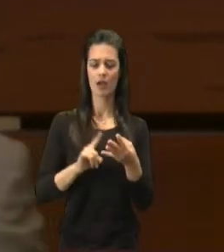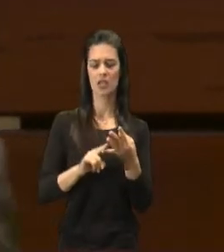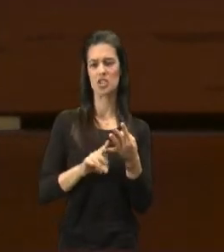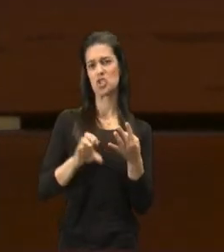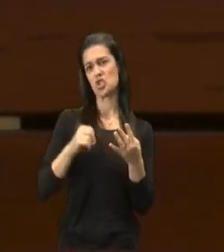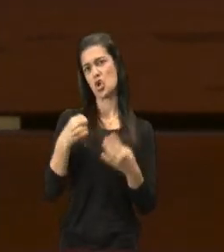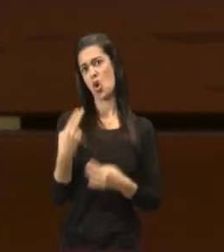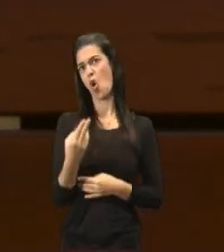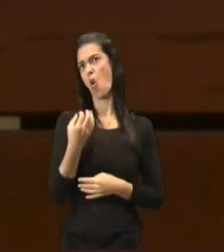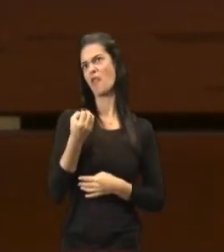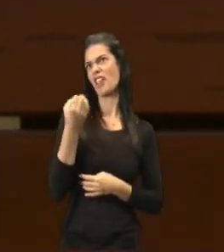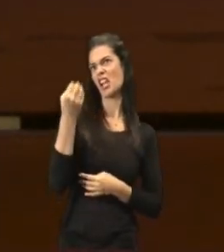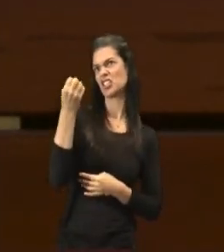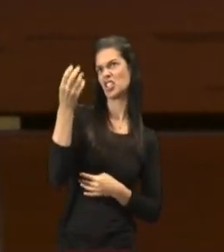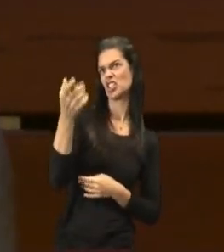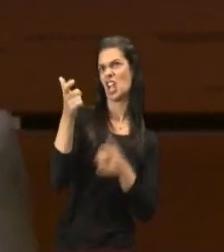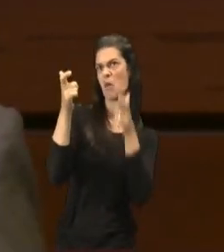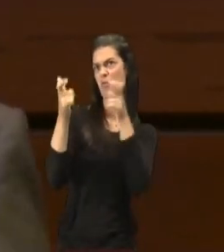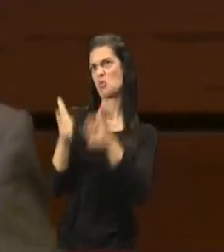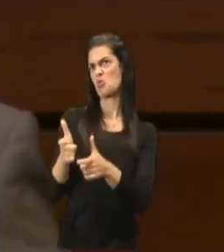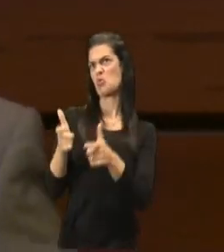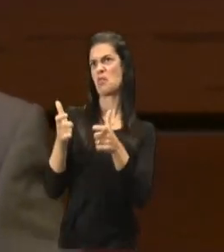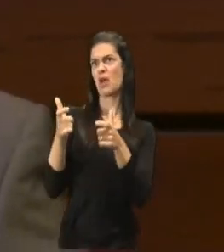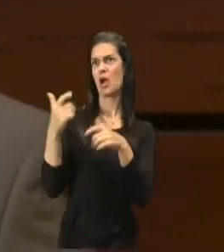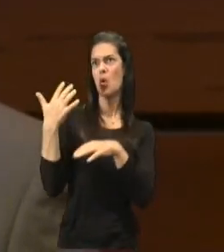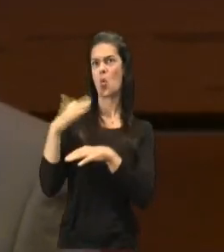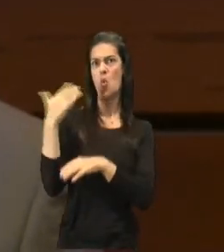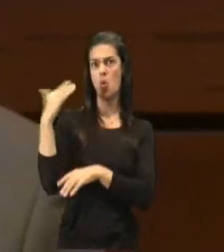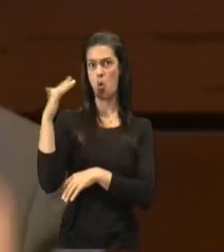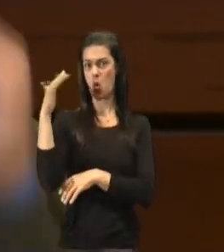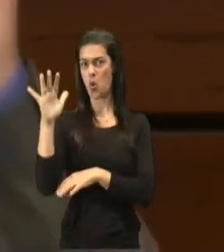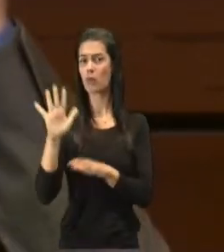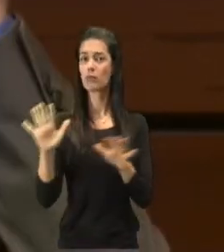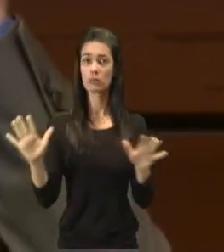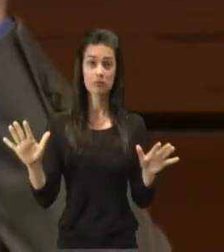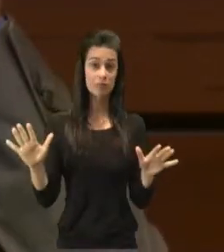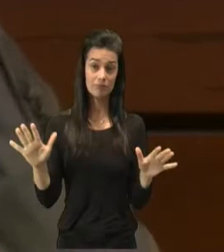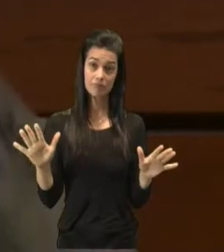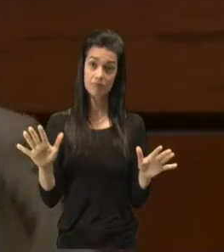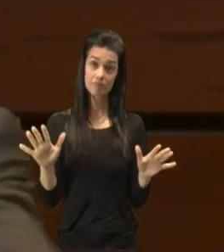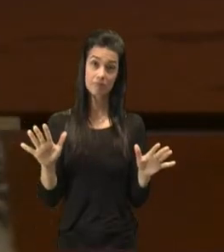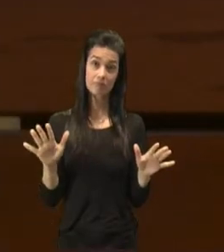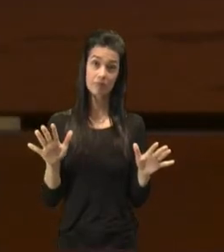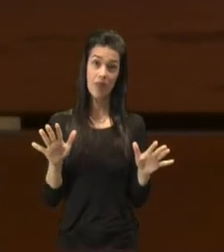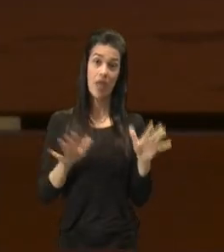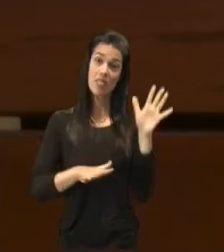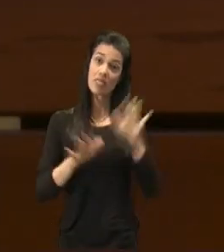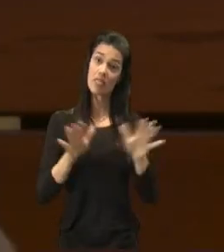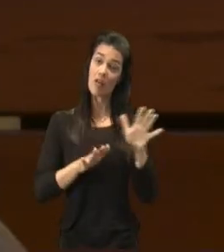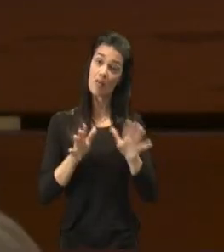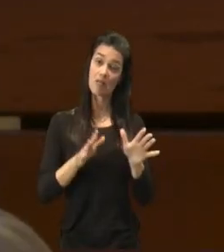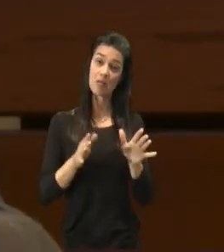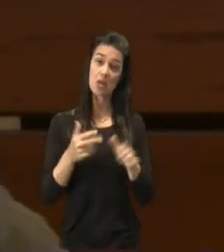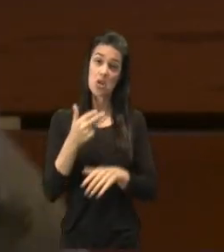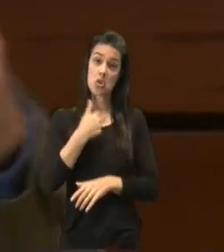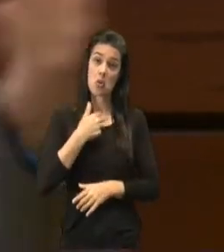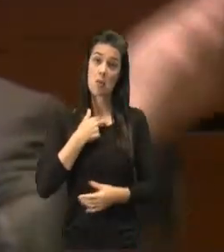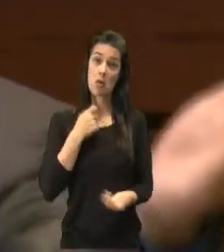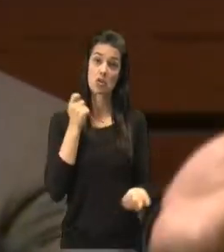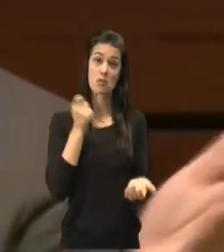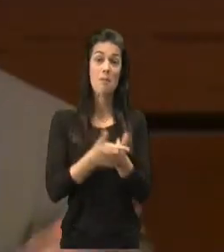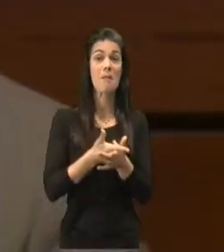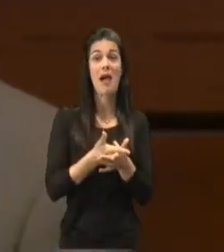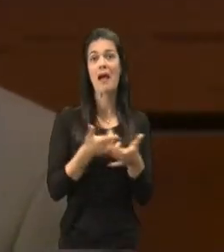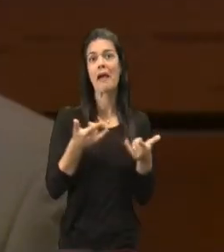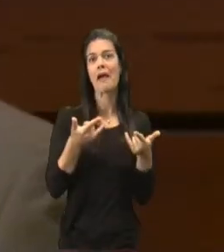lugar bonito, uma cidade bacana. Talvez você não tenha condições de pagar uma passagem